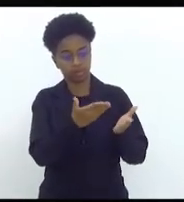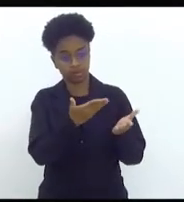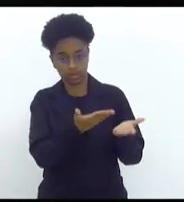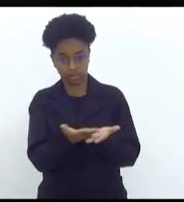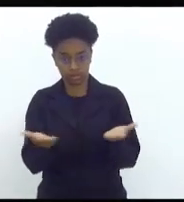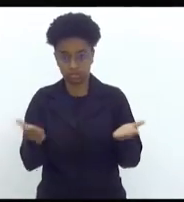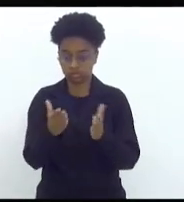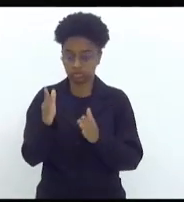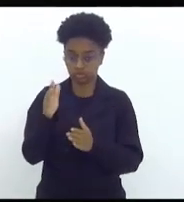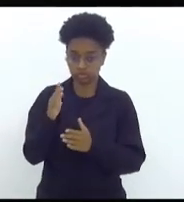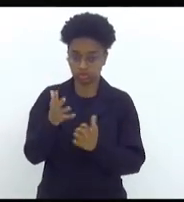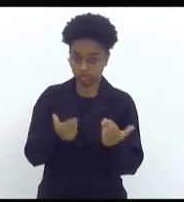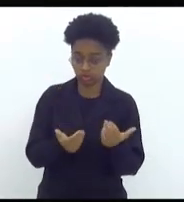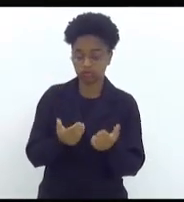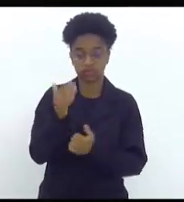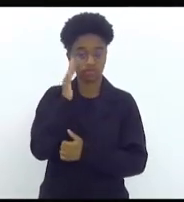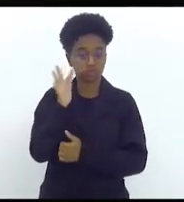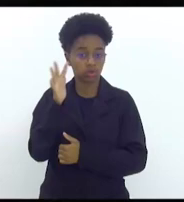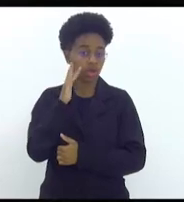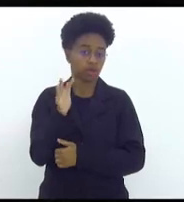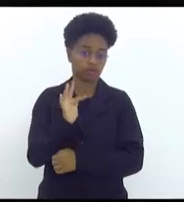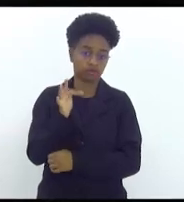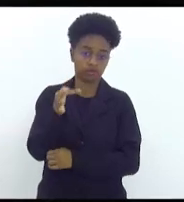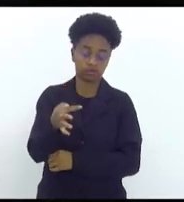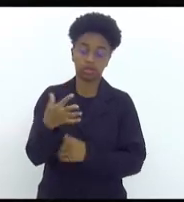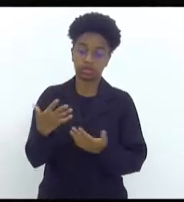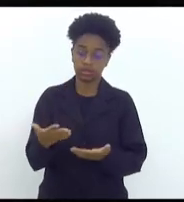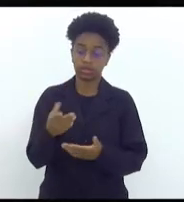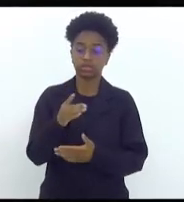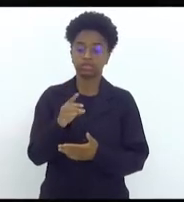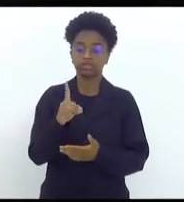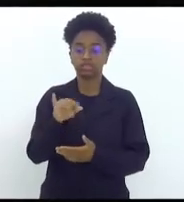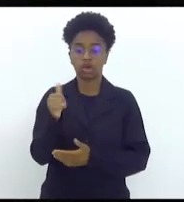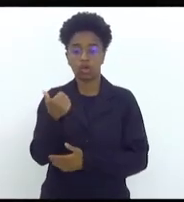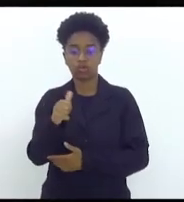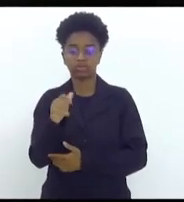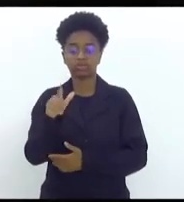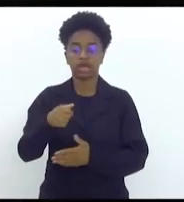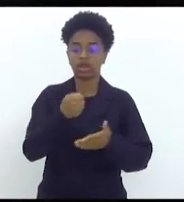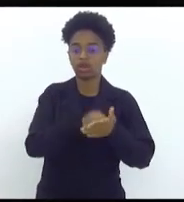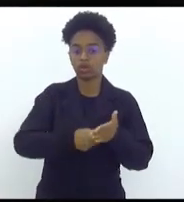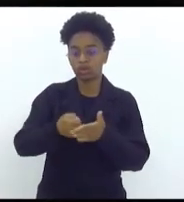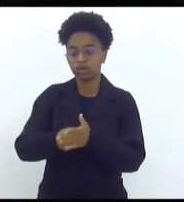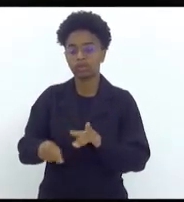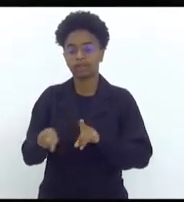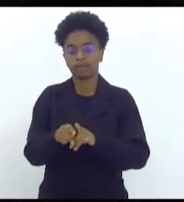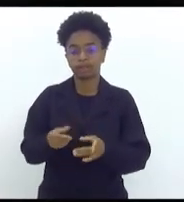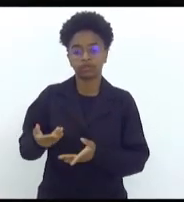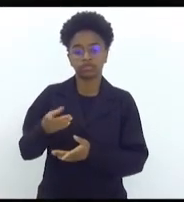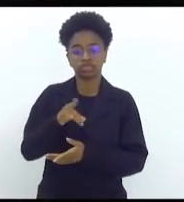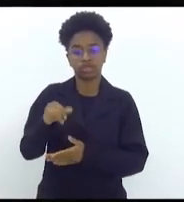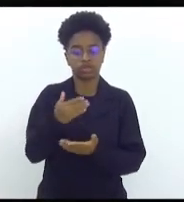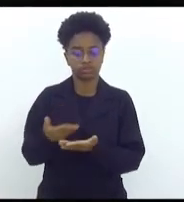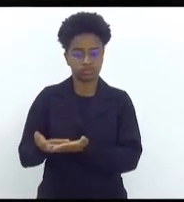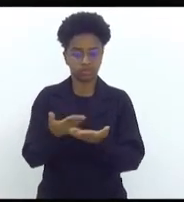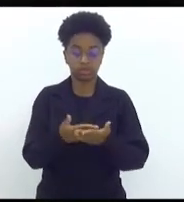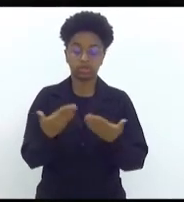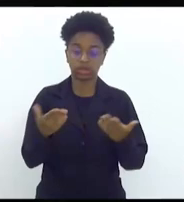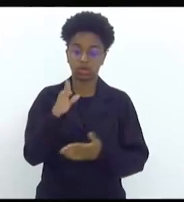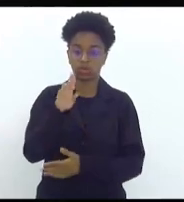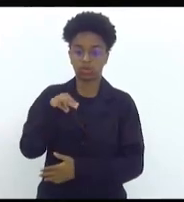o futuro então 11 de agosto é dia de luta é dia do estudante e a une vem puxando por todo o Brasil